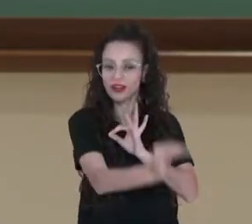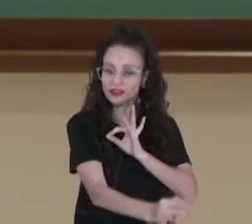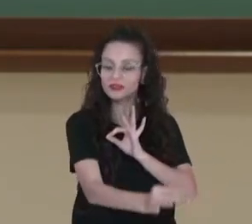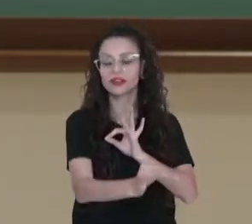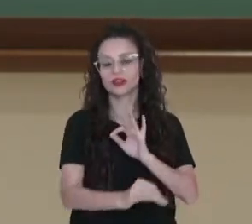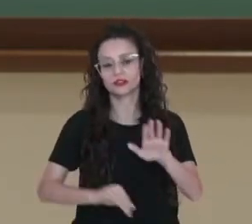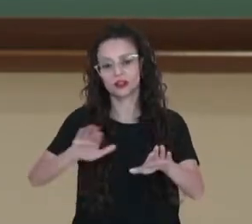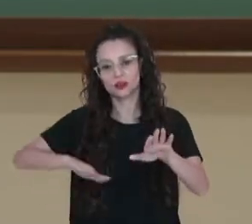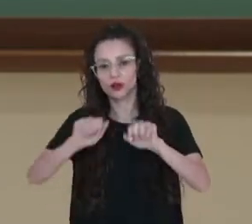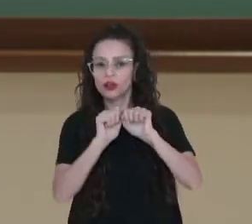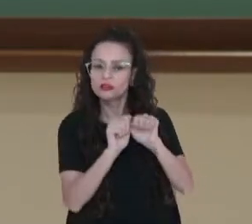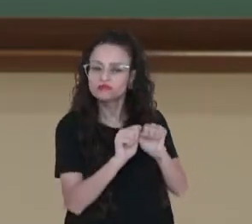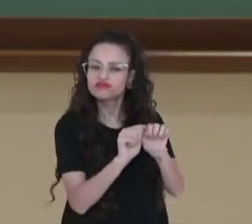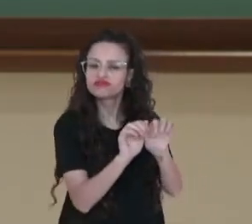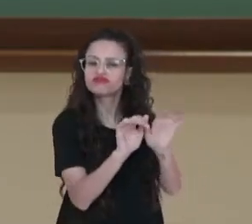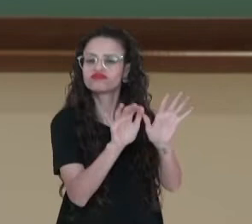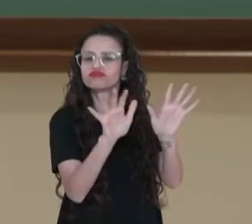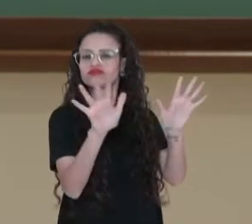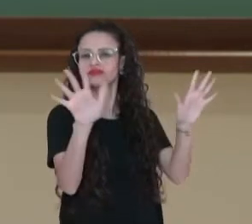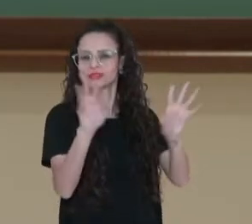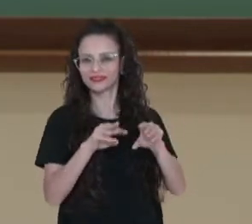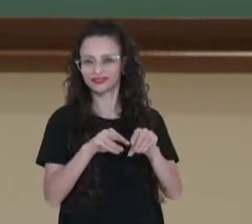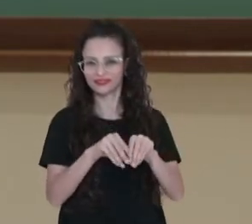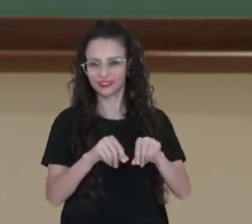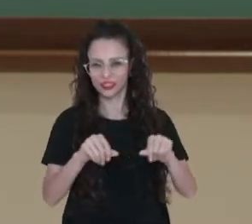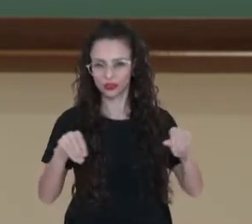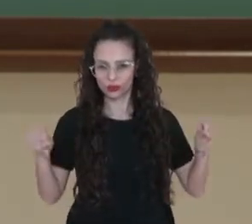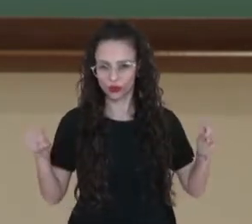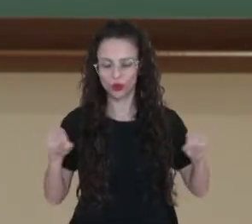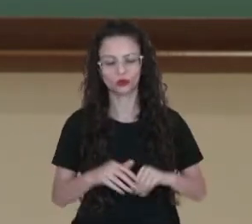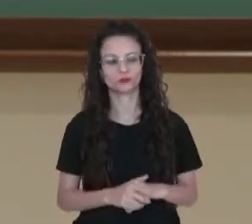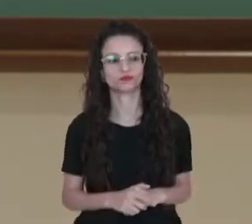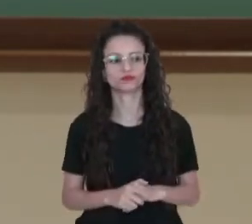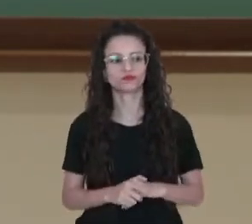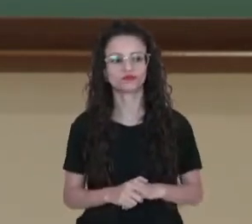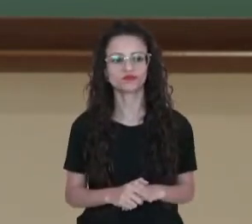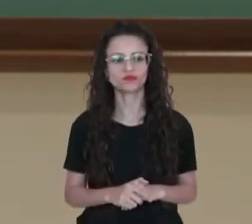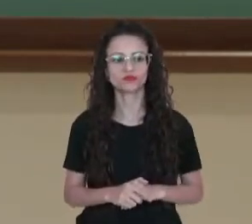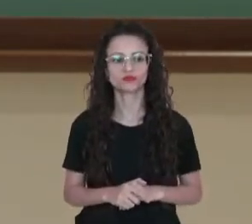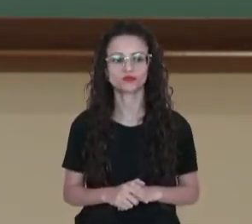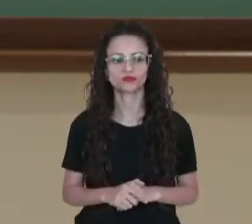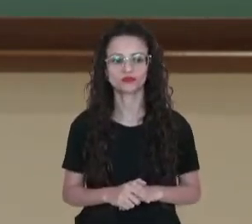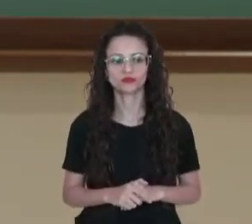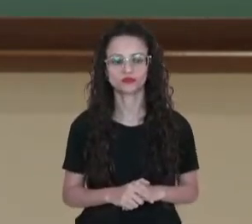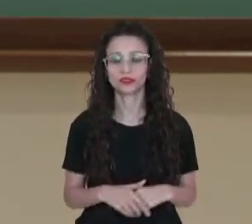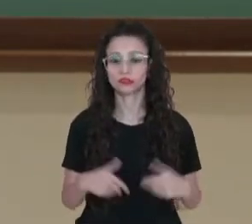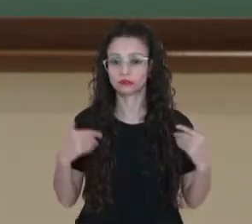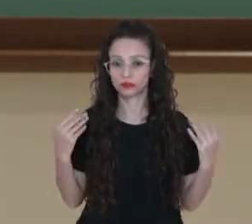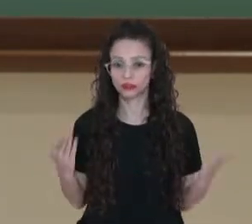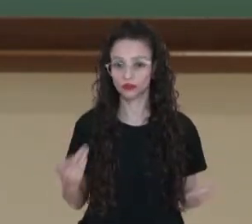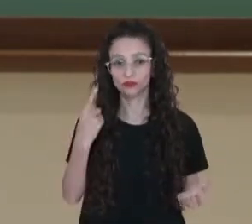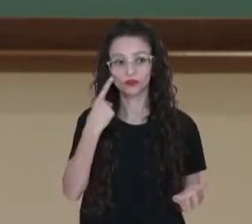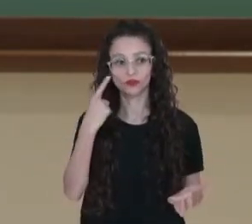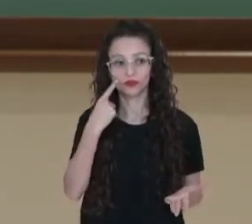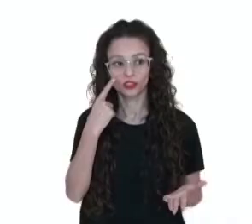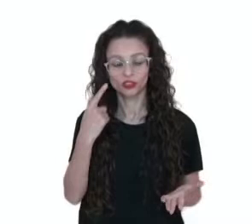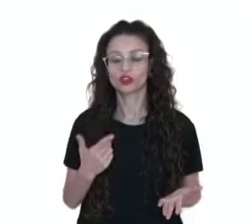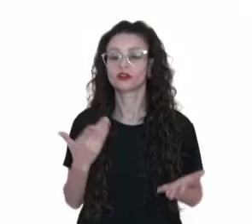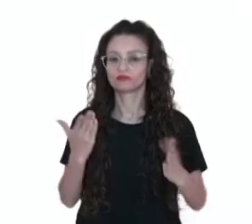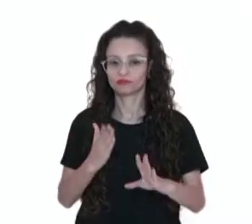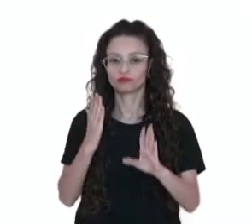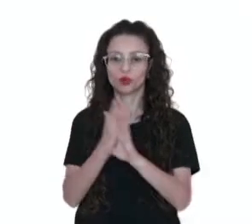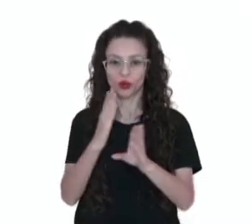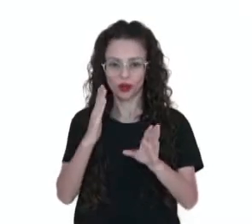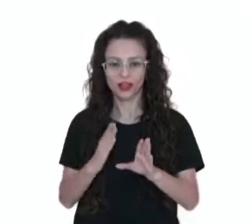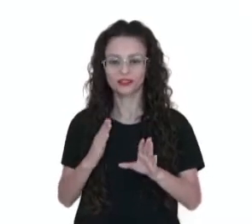e expandisse, então, esse território em direção ao interior, né? Então veja, com a destruição